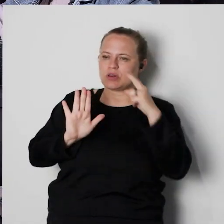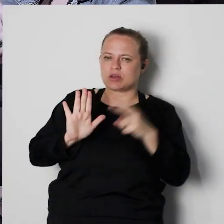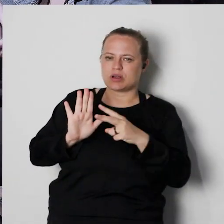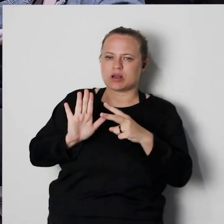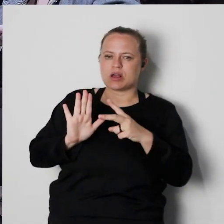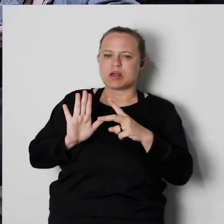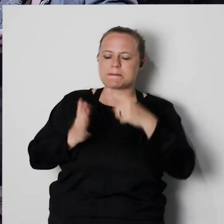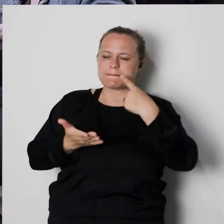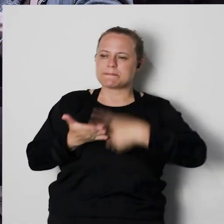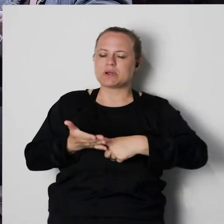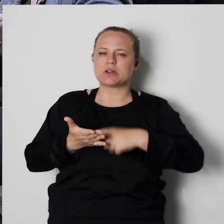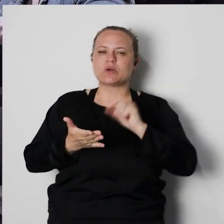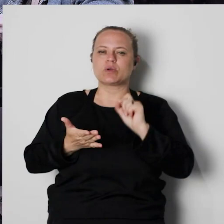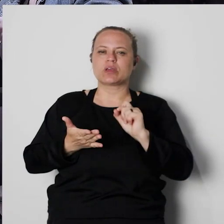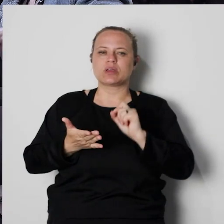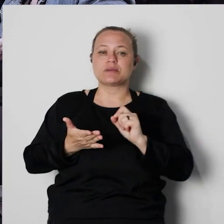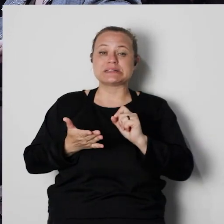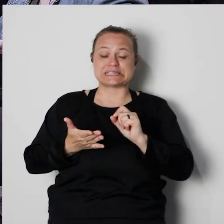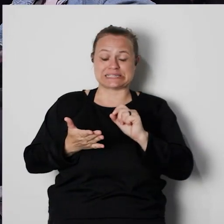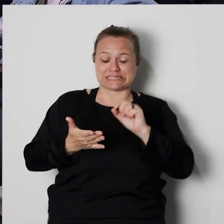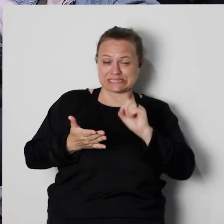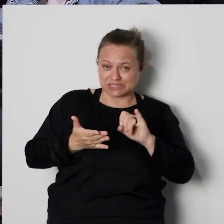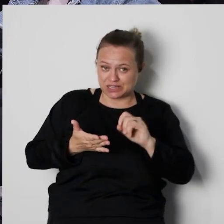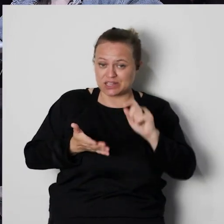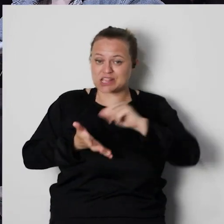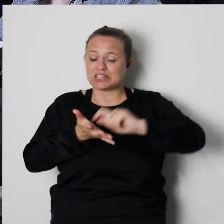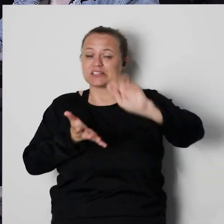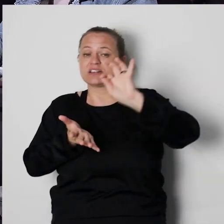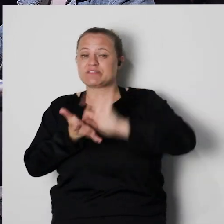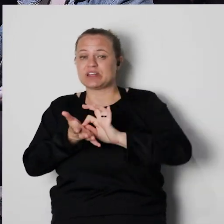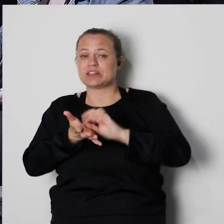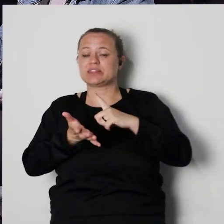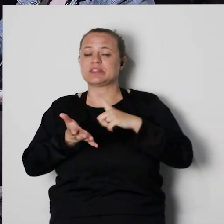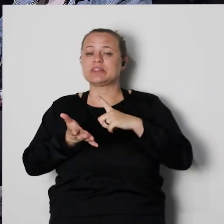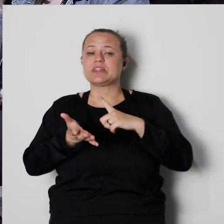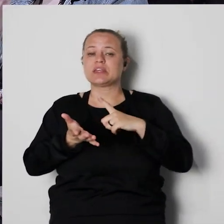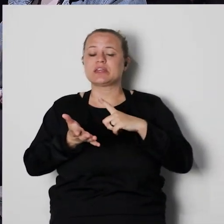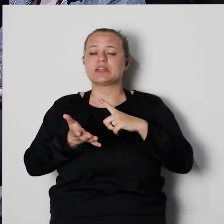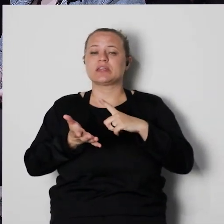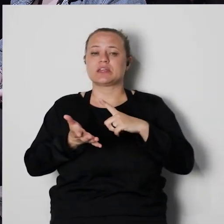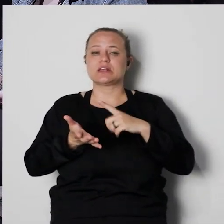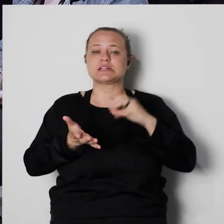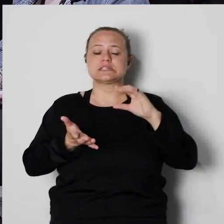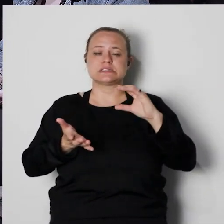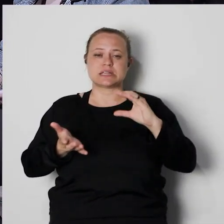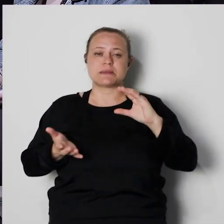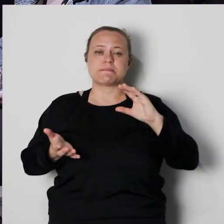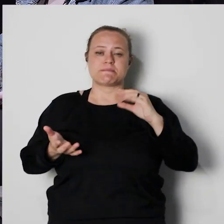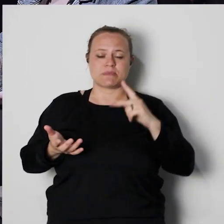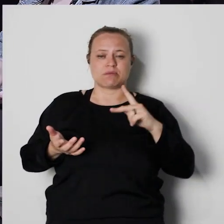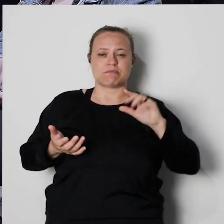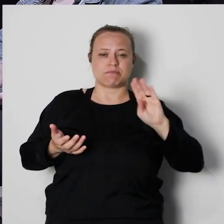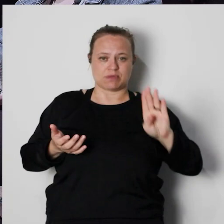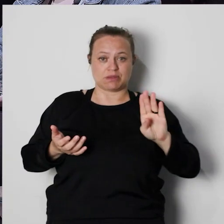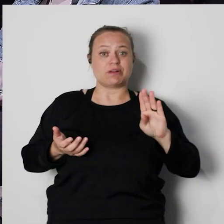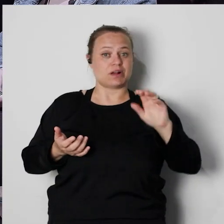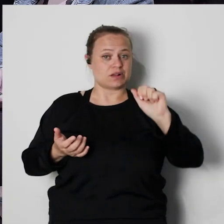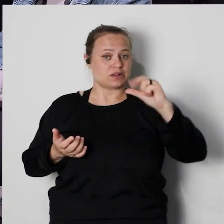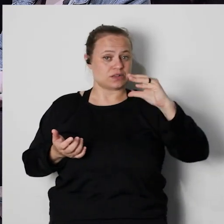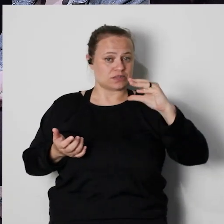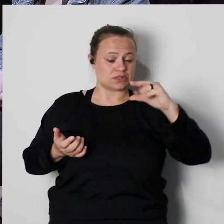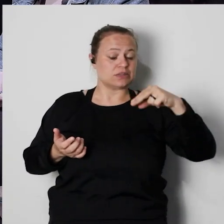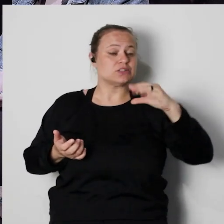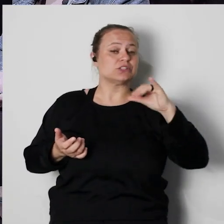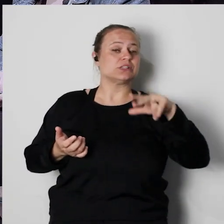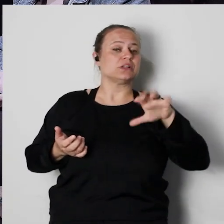aqui, vamos dizer, 100 novos filmes por ano. Com certeza deve ser mais do que isso. Mas quando você chegava na mostra, uma das obrigações que a gente